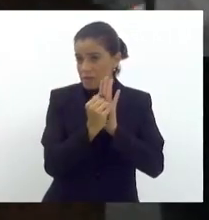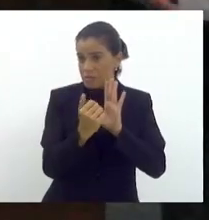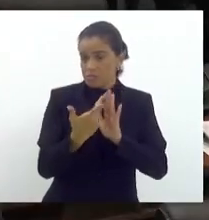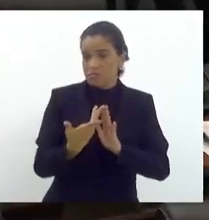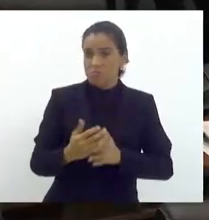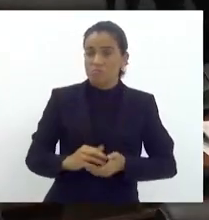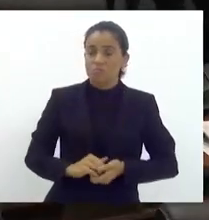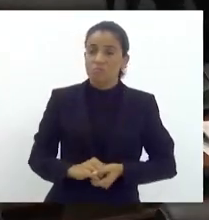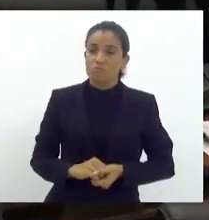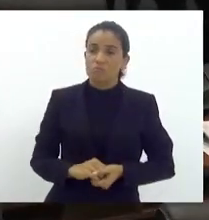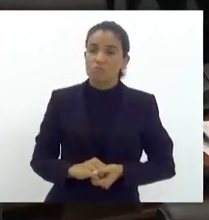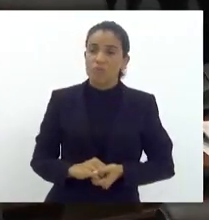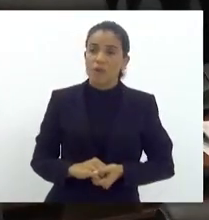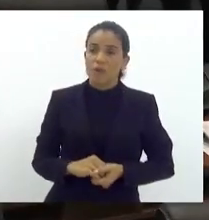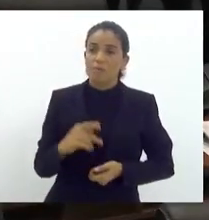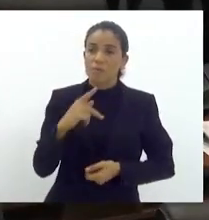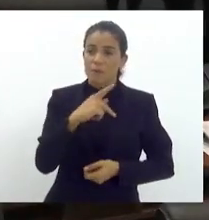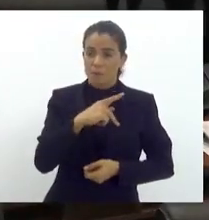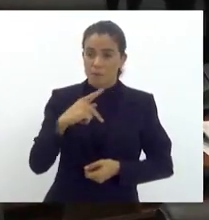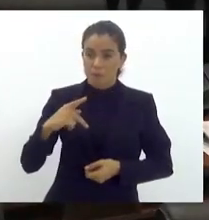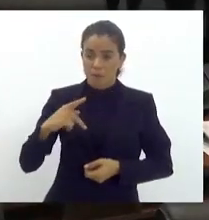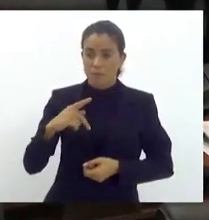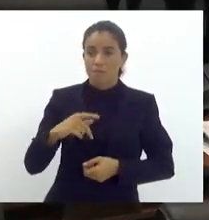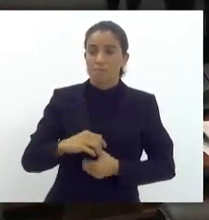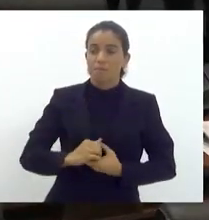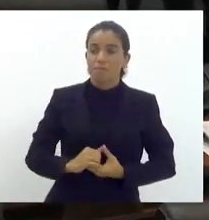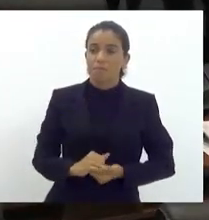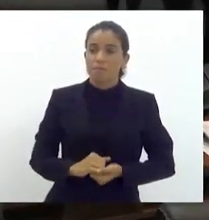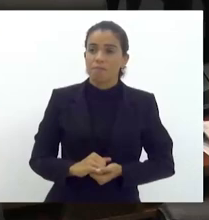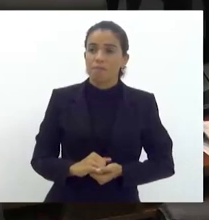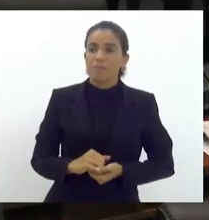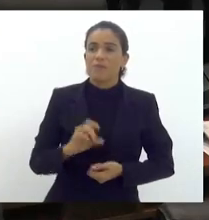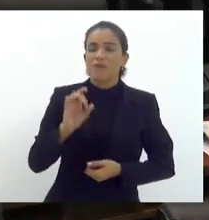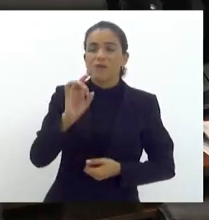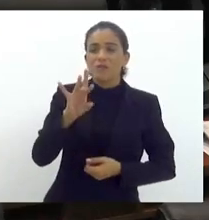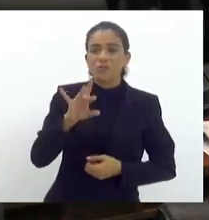encaminhamento da bancada para encaminhar pelo PP Presidente por favor